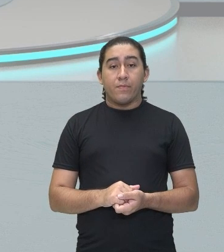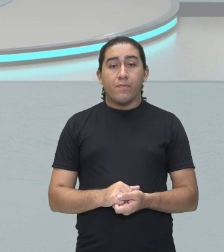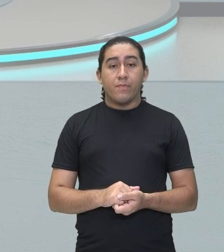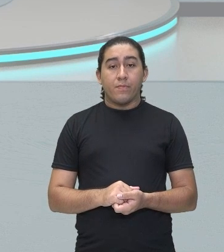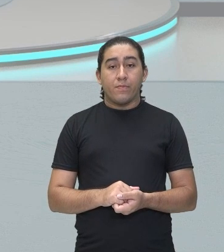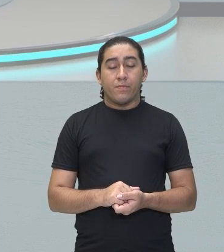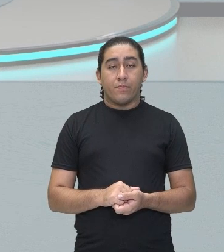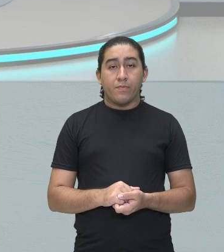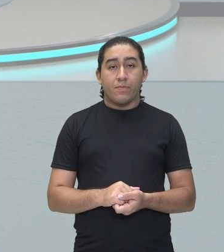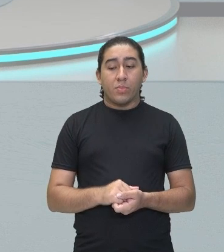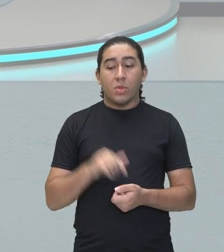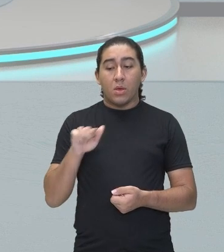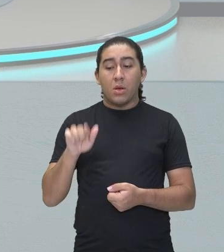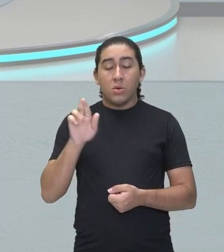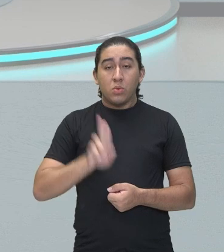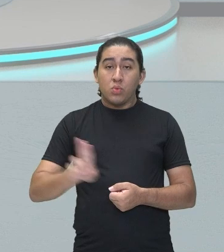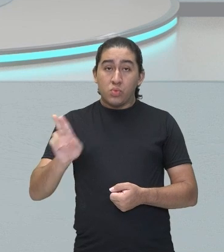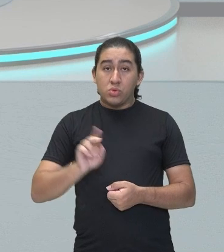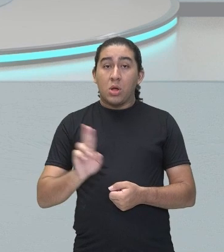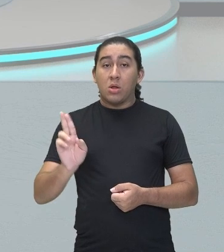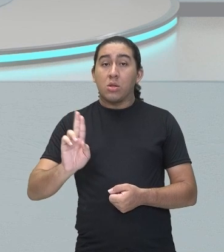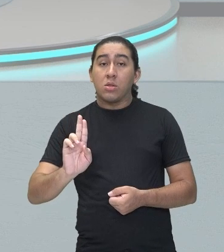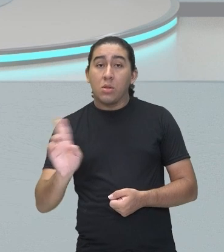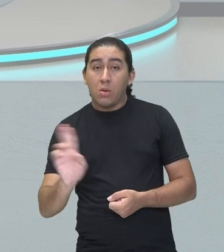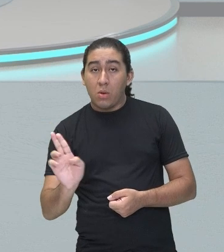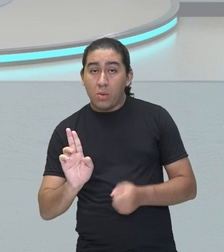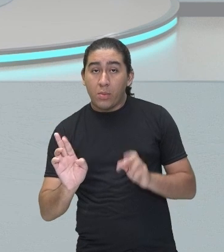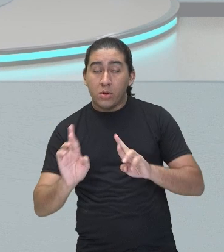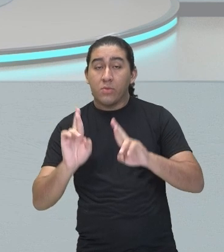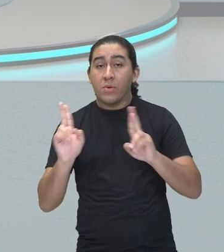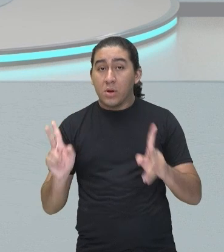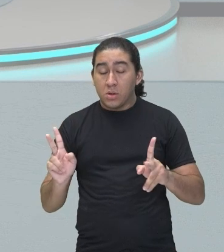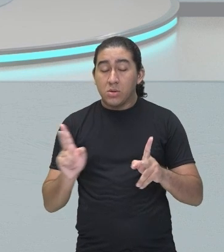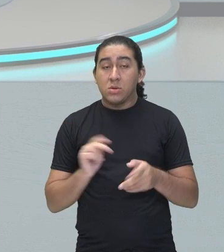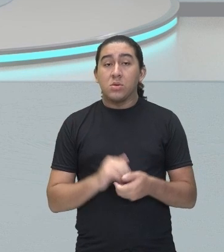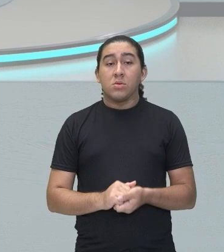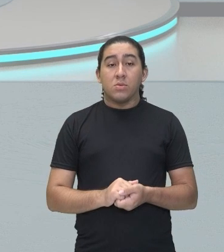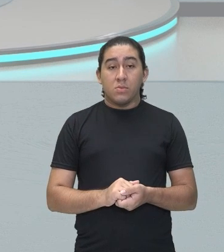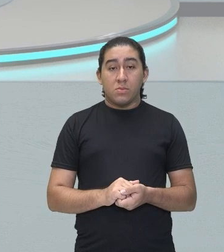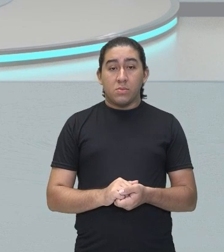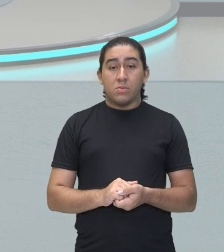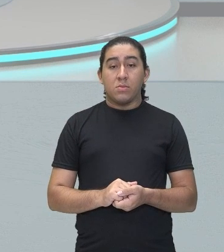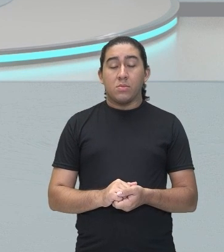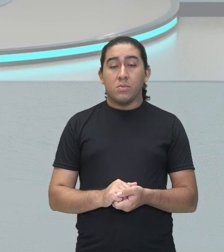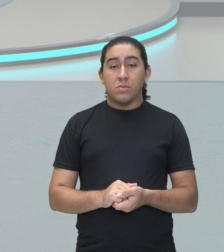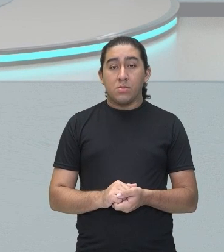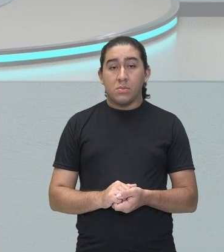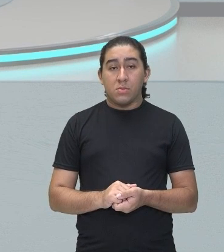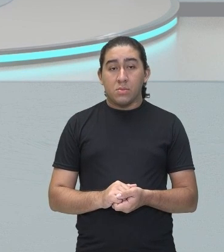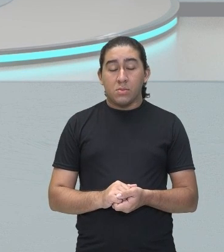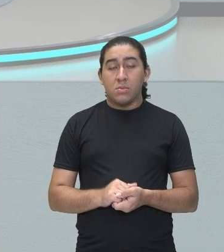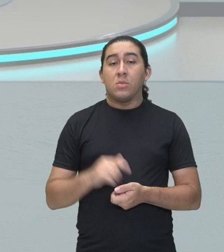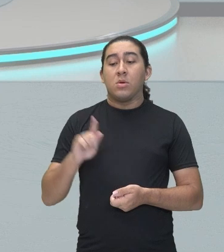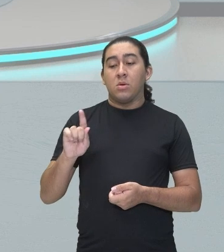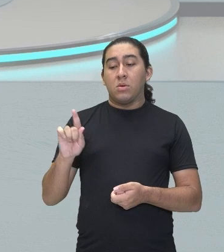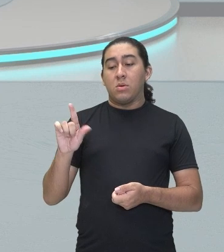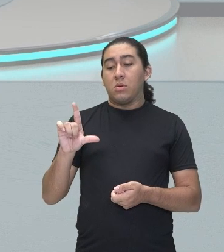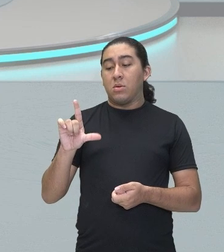adotavam pseudônimos e o de Cláudio Manuel da Costa era Glauceste Satúrnio.